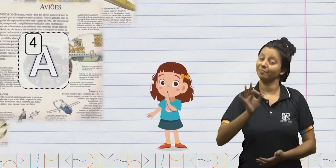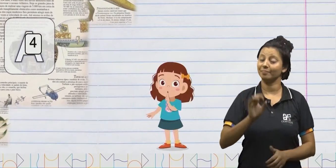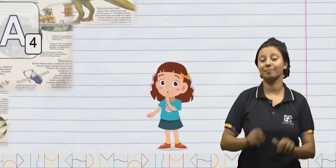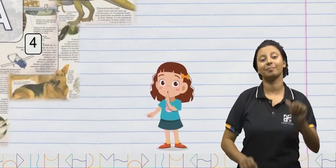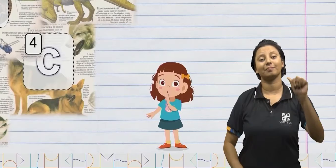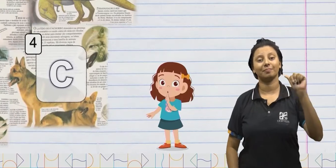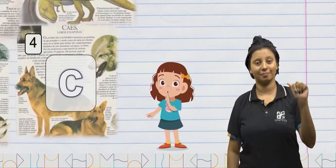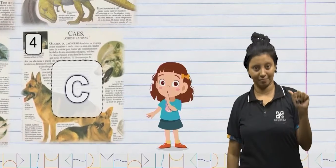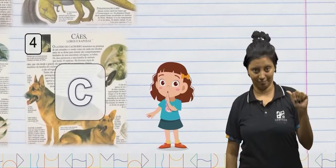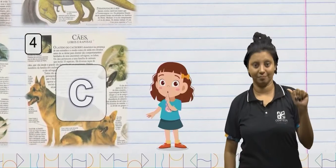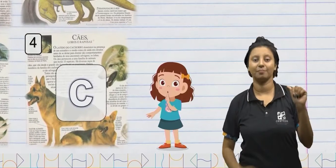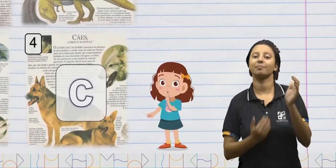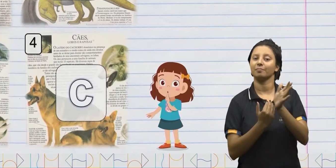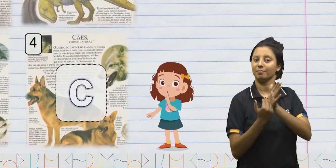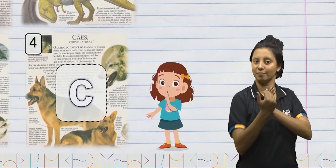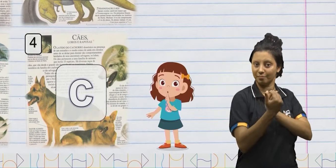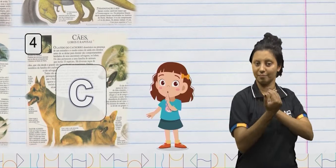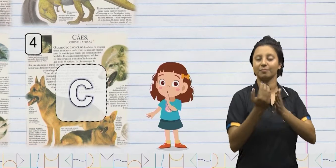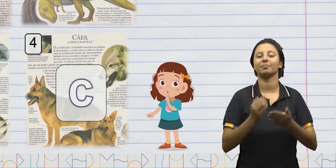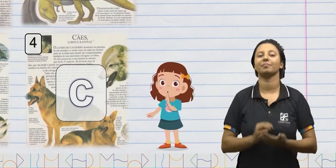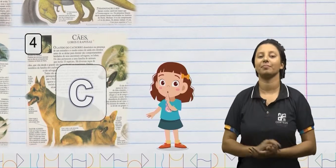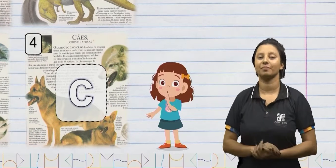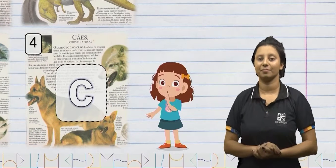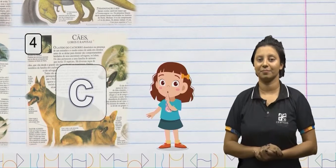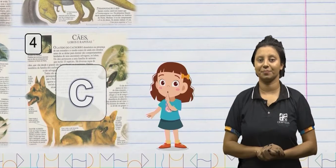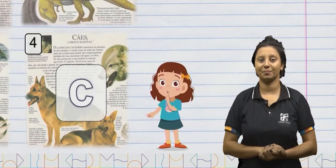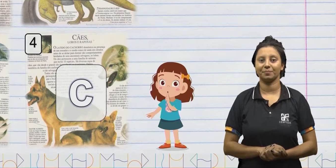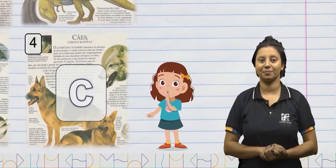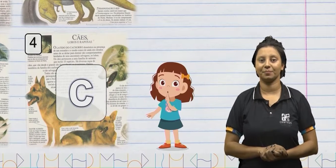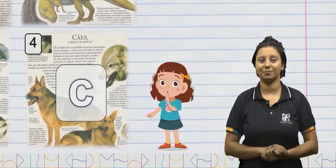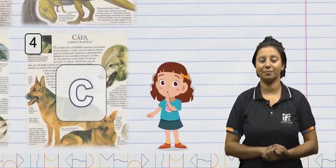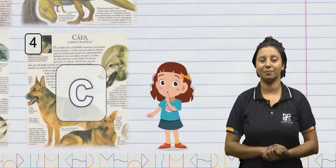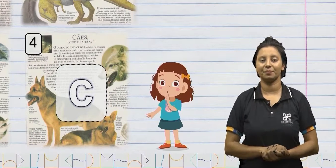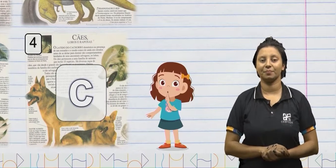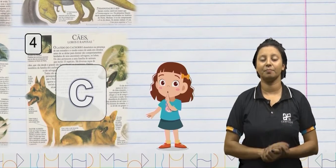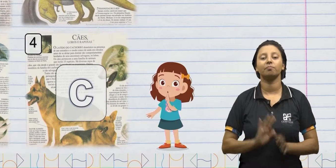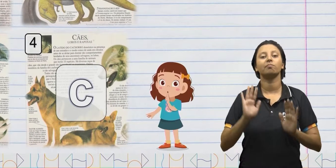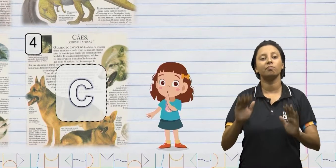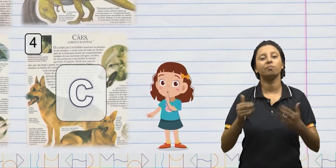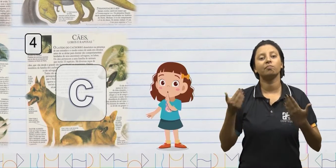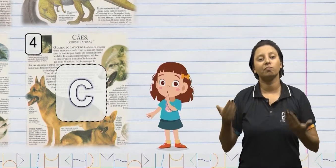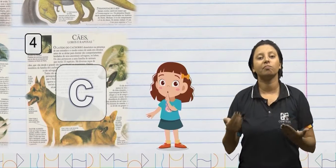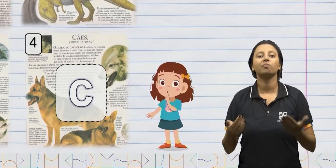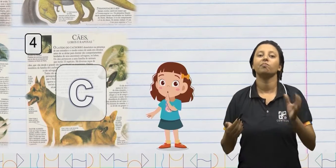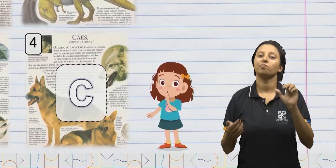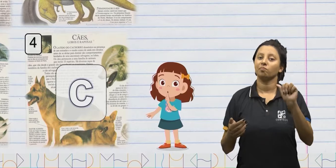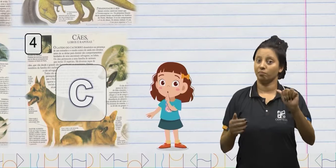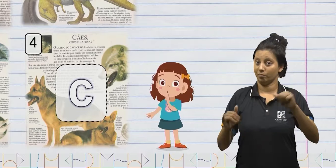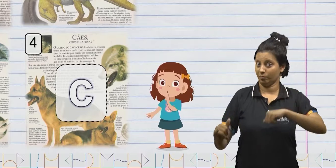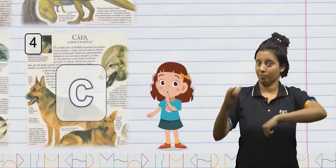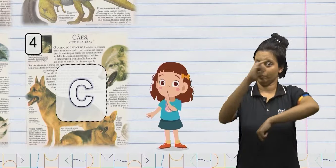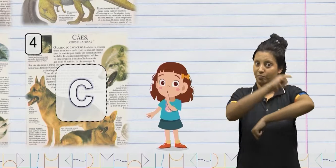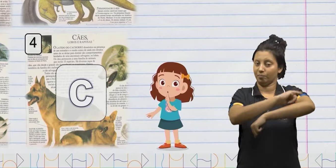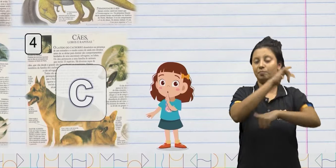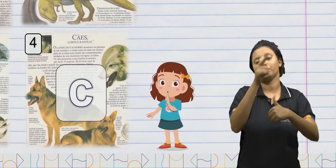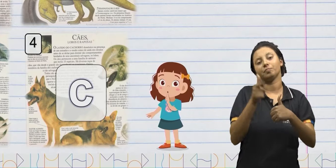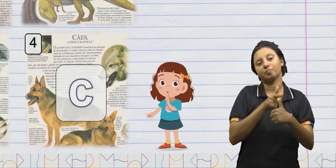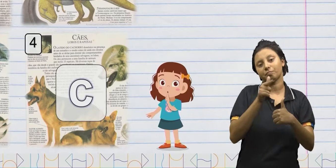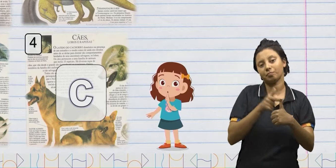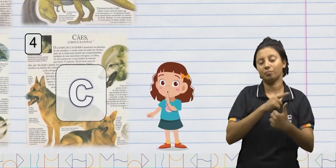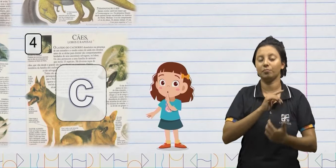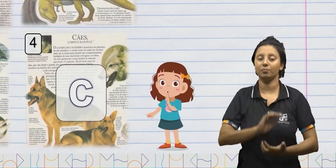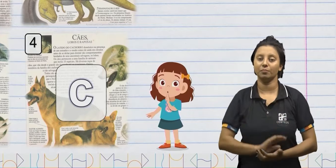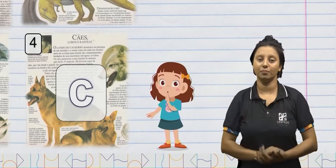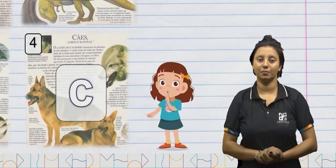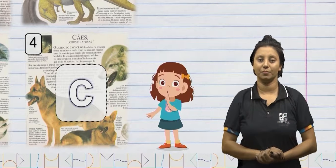O alfabeto inicia com a letrinha A. Então, o verbete aviões é o primeiro dessa sequência